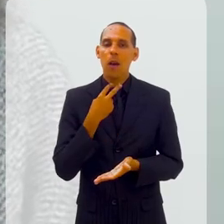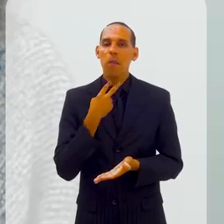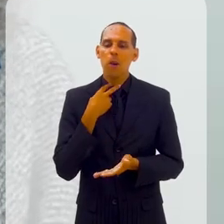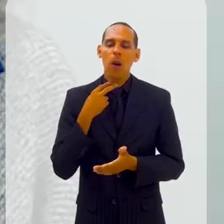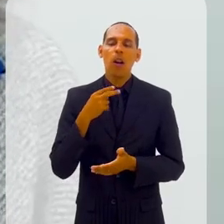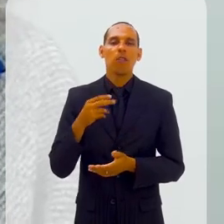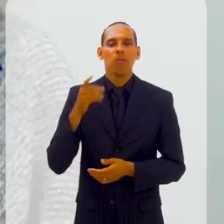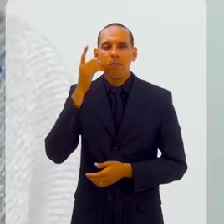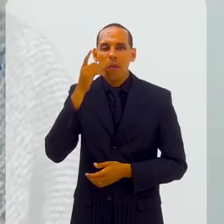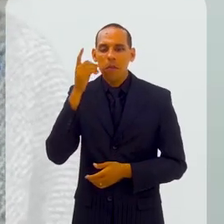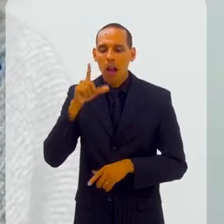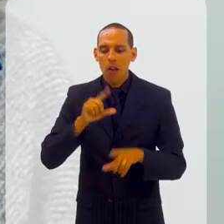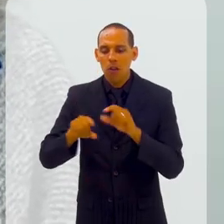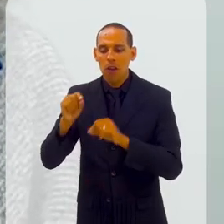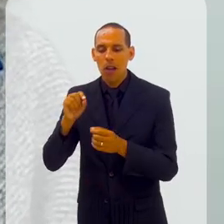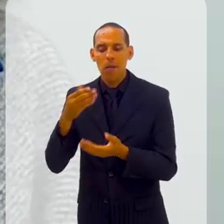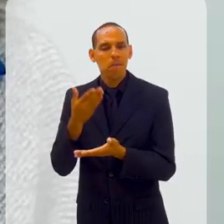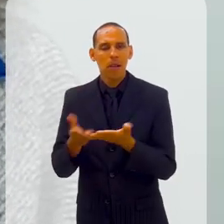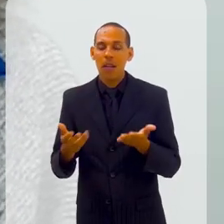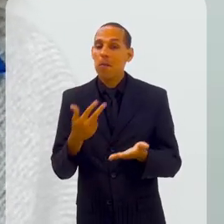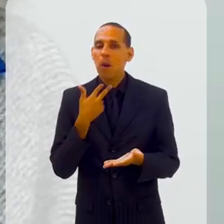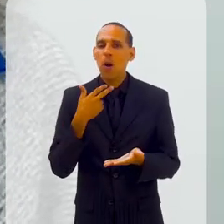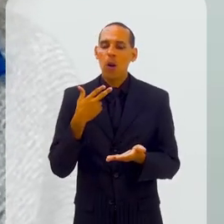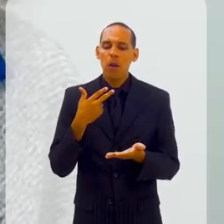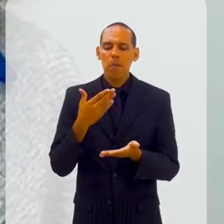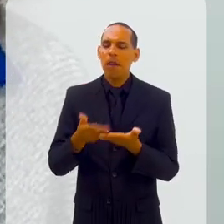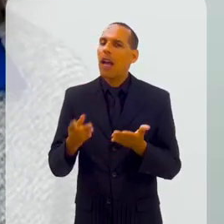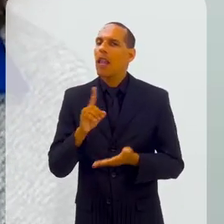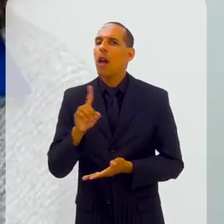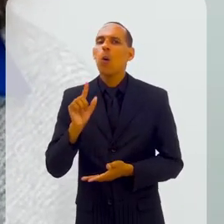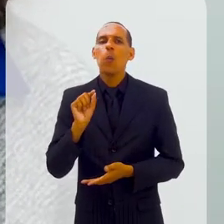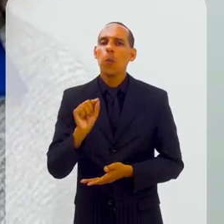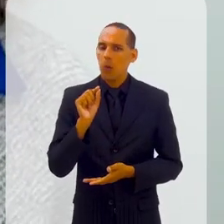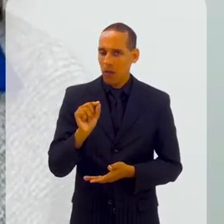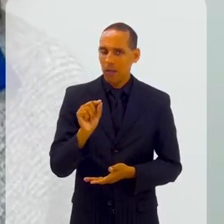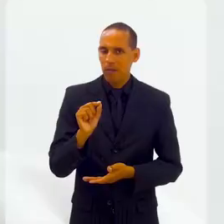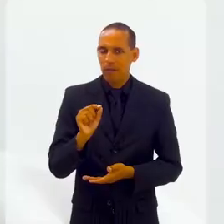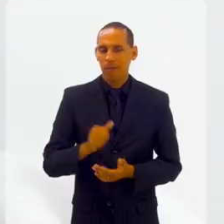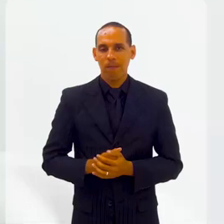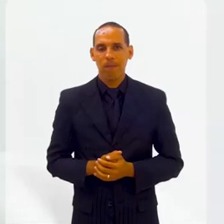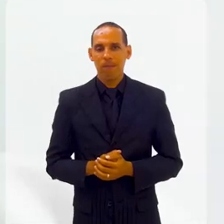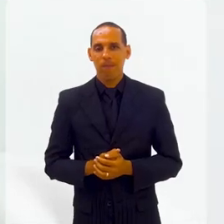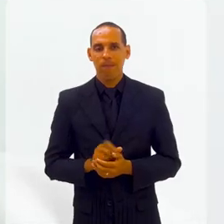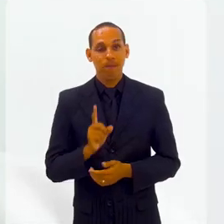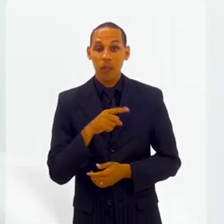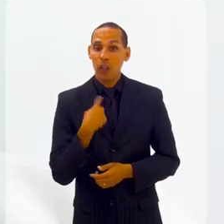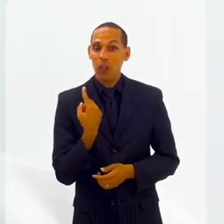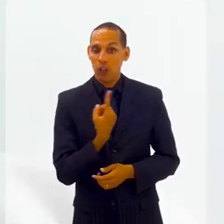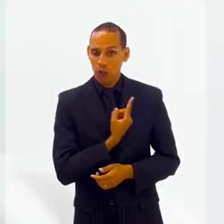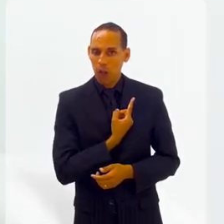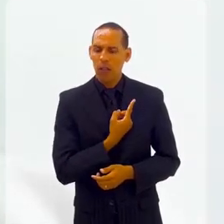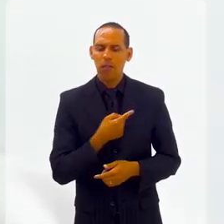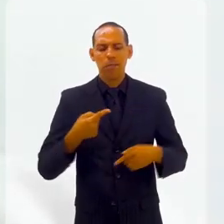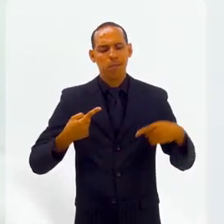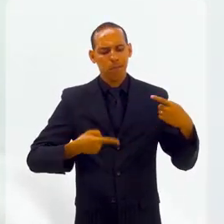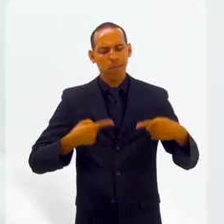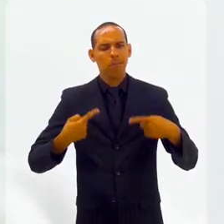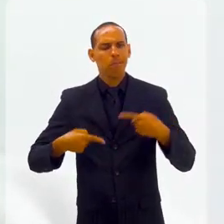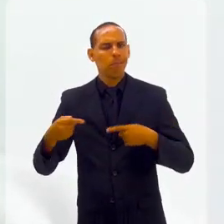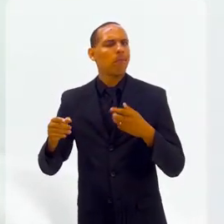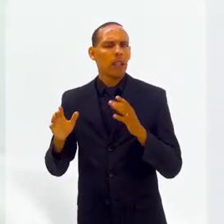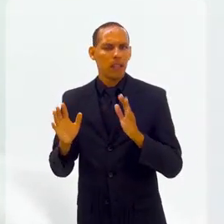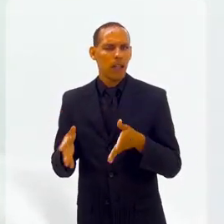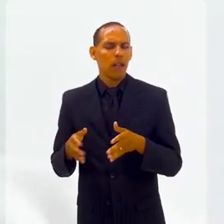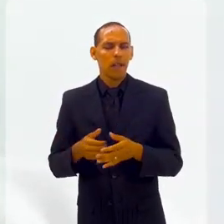do Olhar dos parlamentares que vão assumir o mandato a partir do ano que vem então a gente precisa a gente né a gente